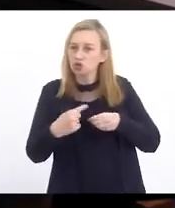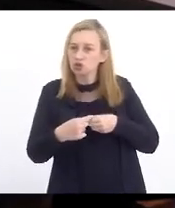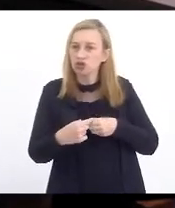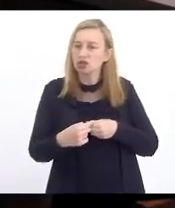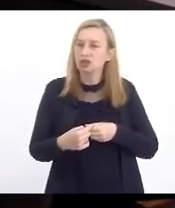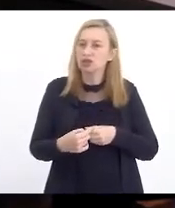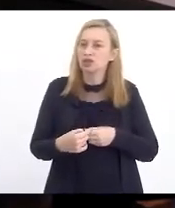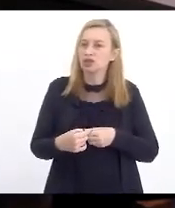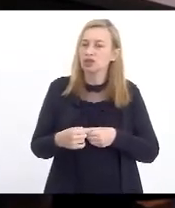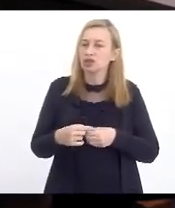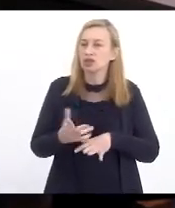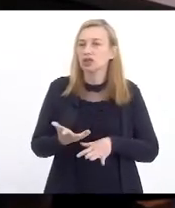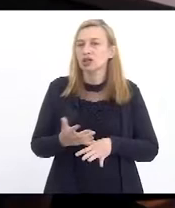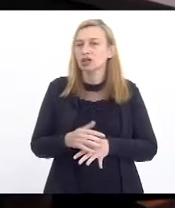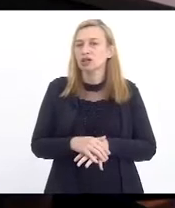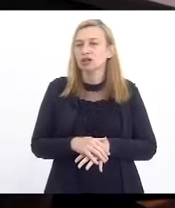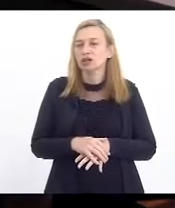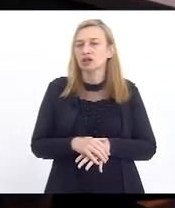jogando luz